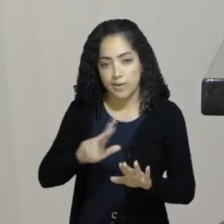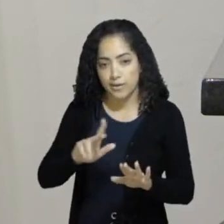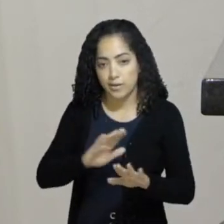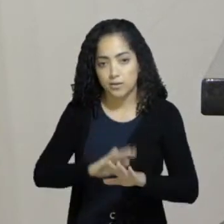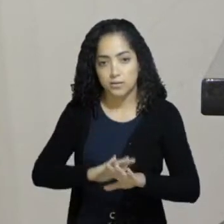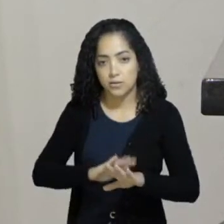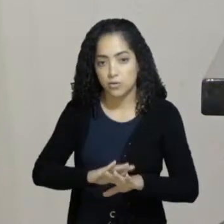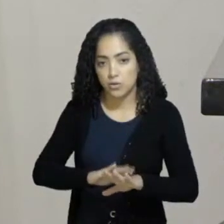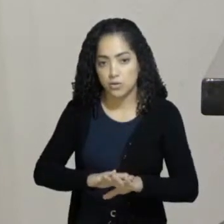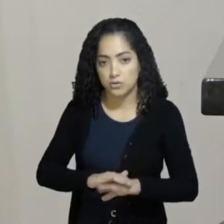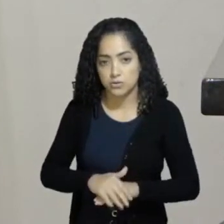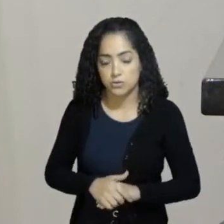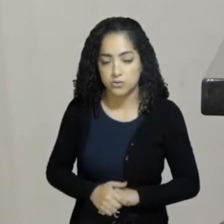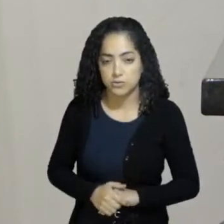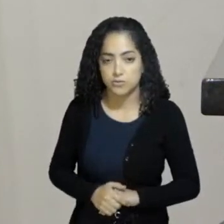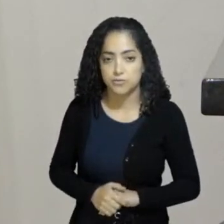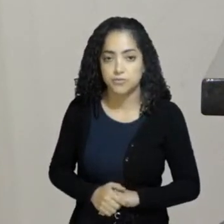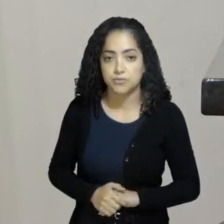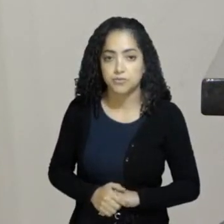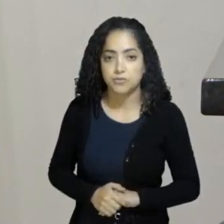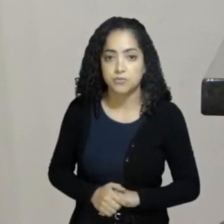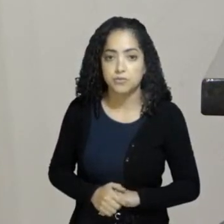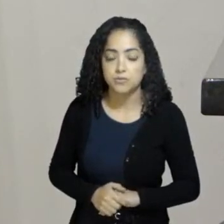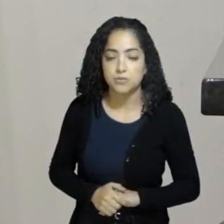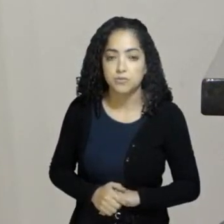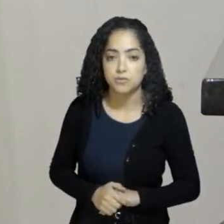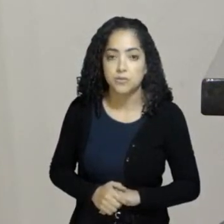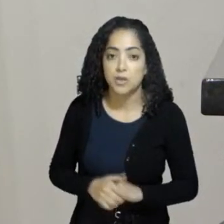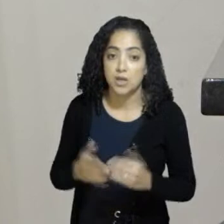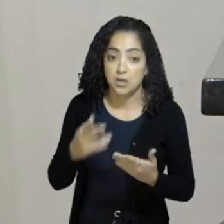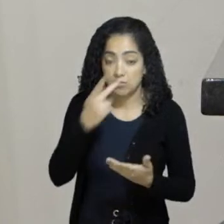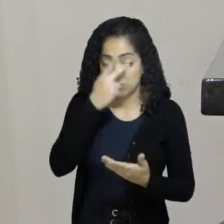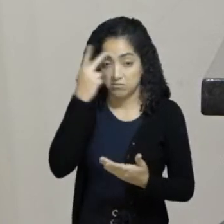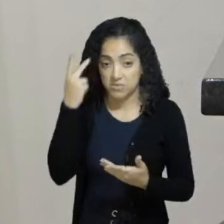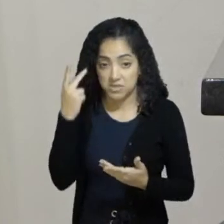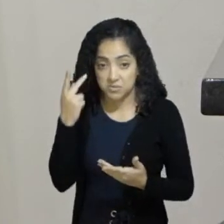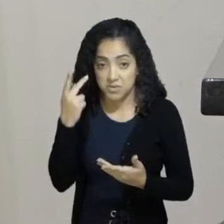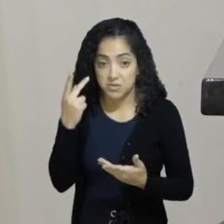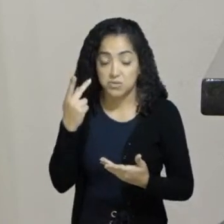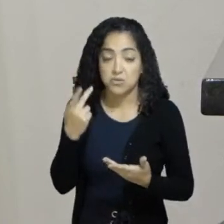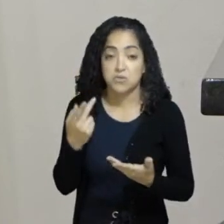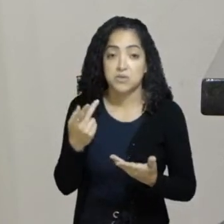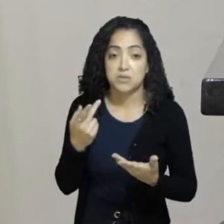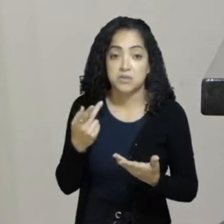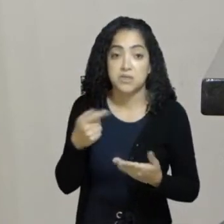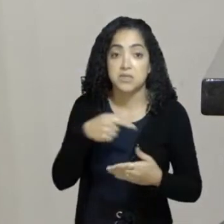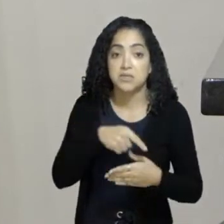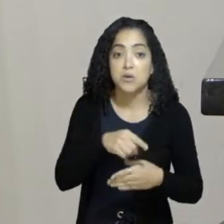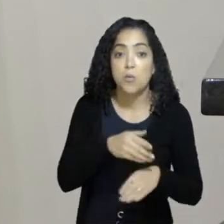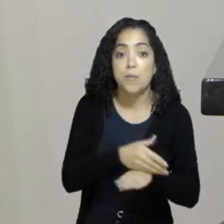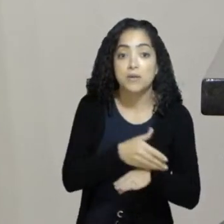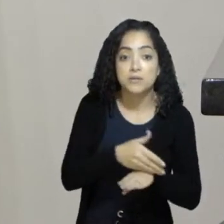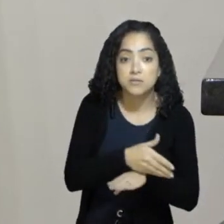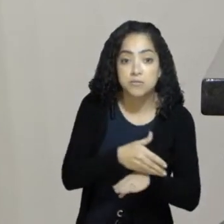lá pega uma das pessoas envolvidas nisso advogada dos direitos humanos